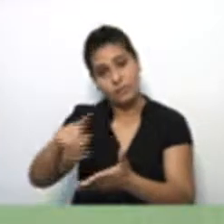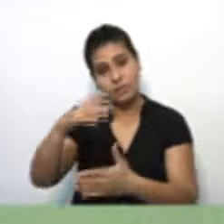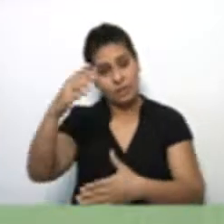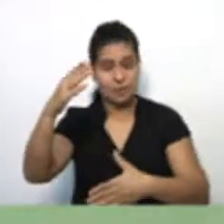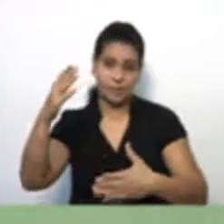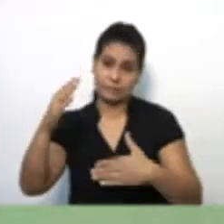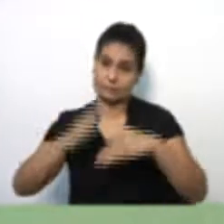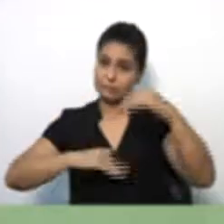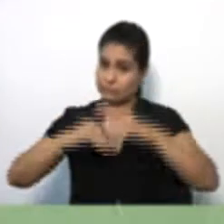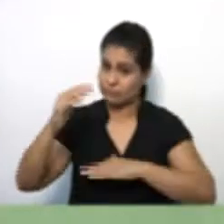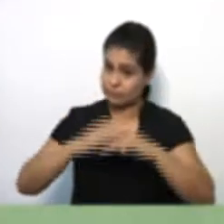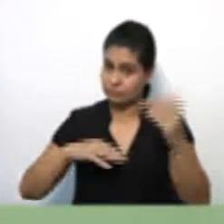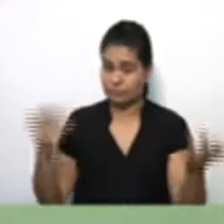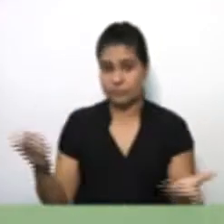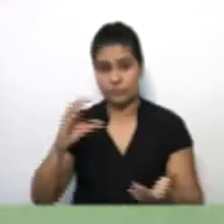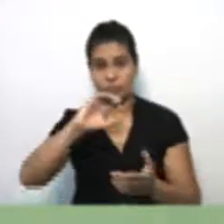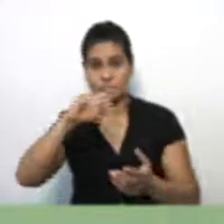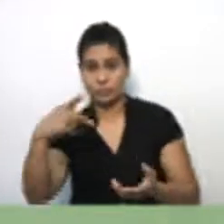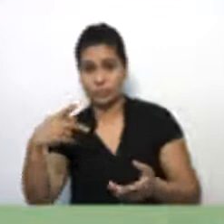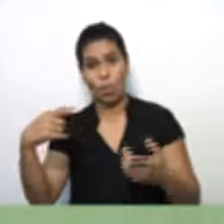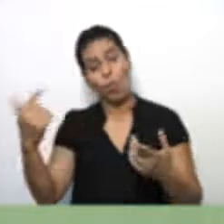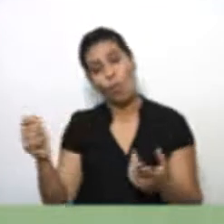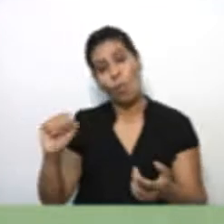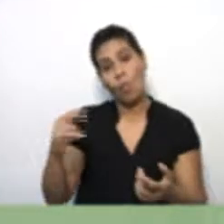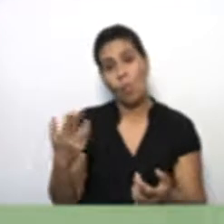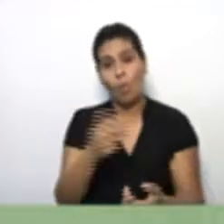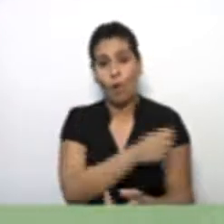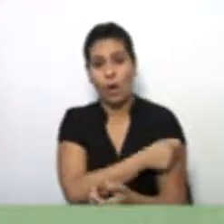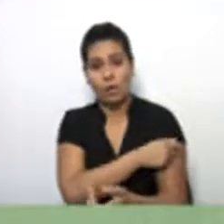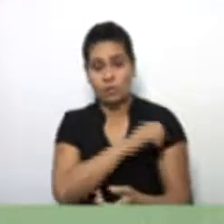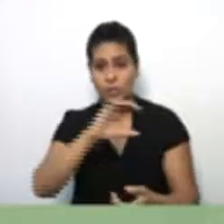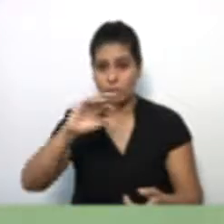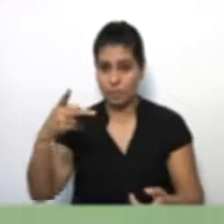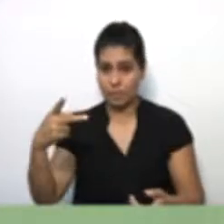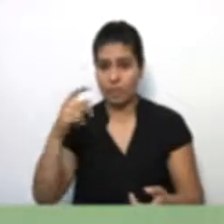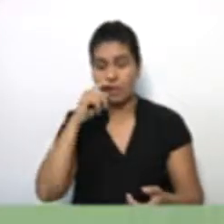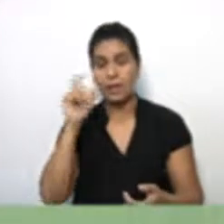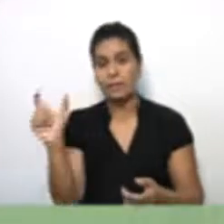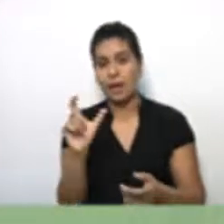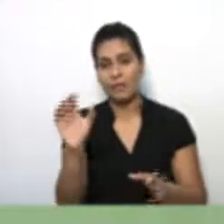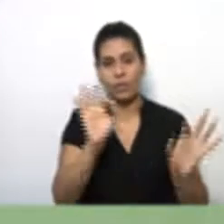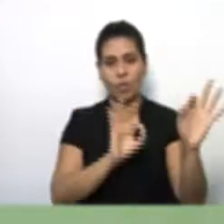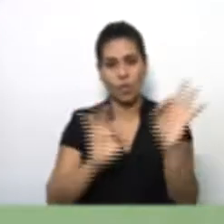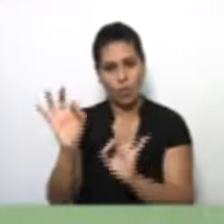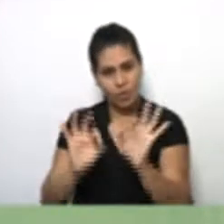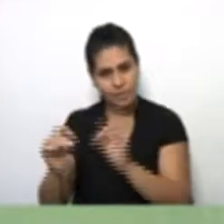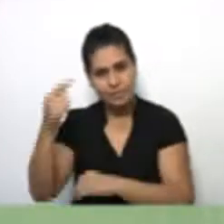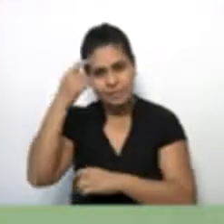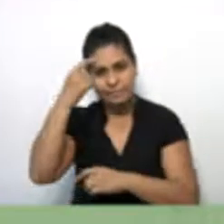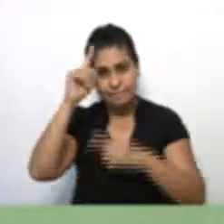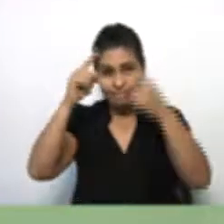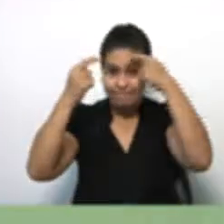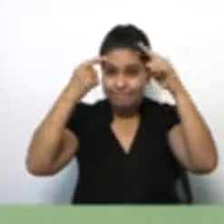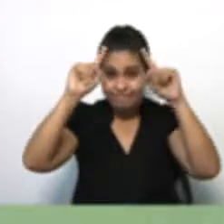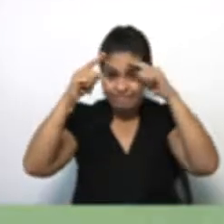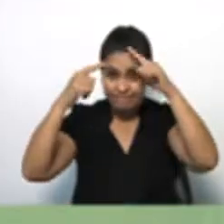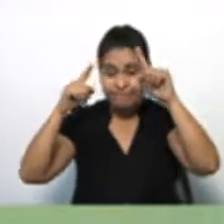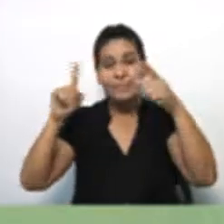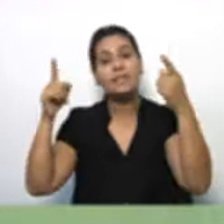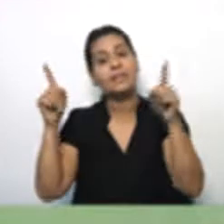de cooperativa, você, aluno da cooperativa aí, ó, olha só as palavrinhas aqui, ó, organizar suas ideias, né,